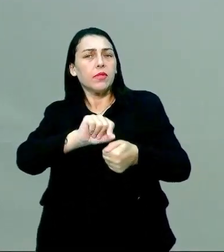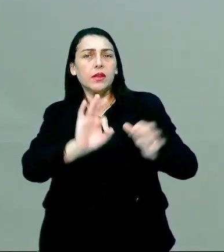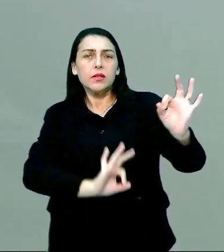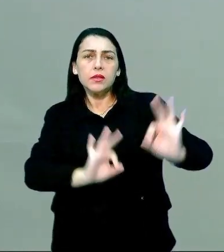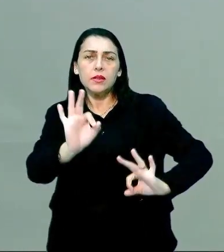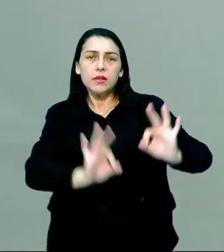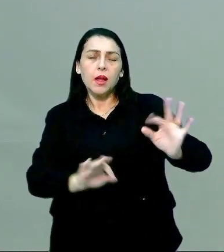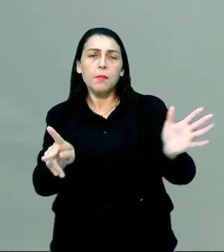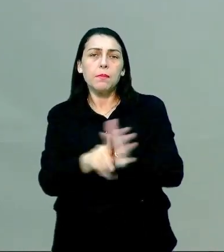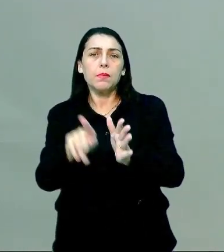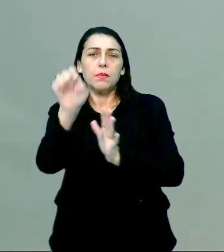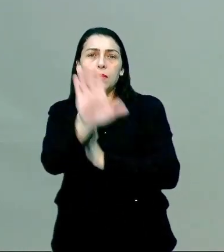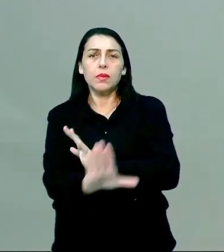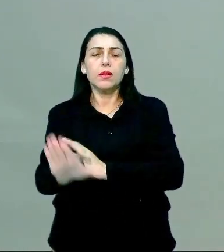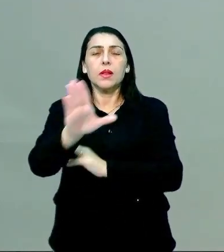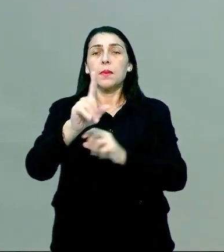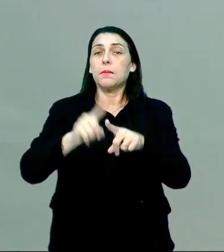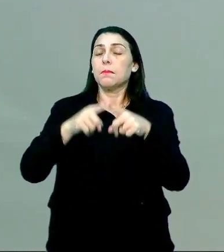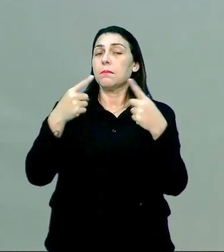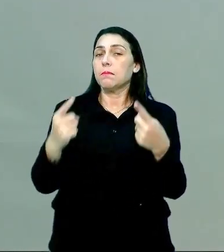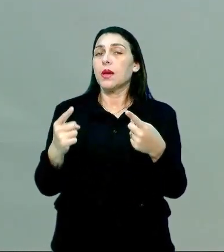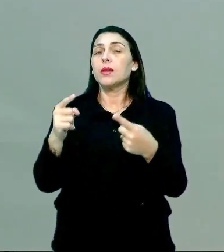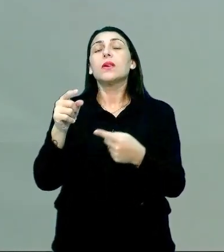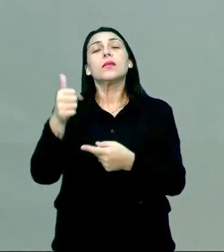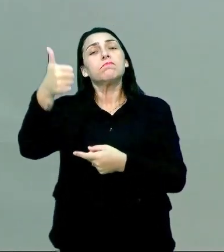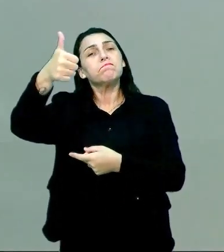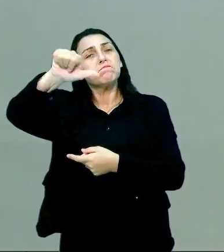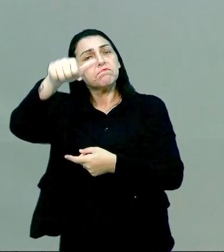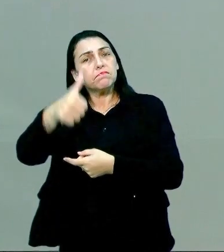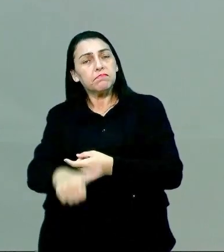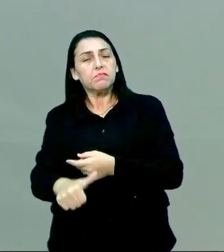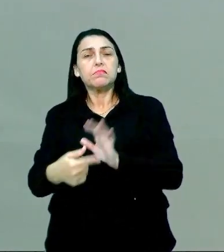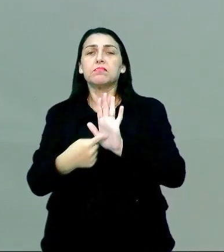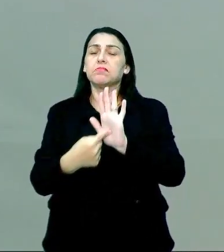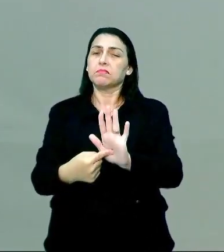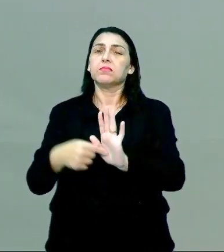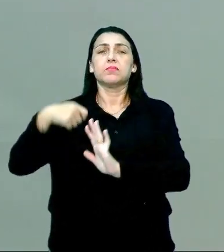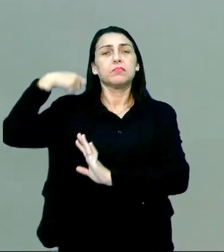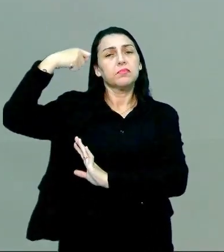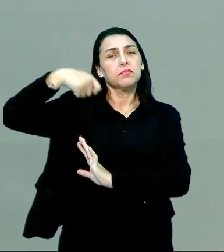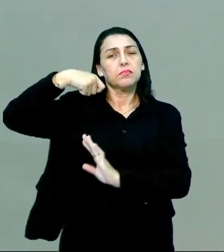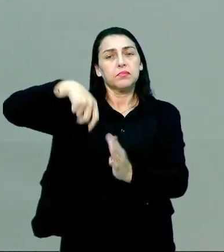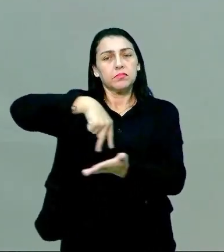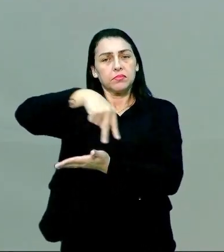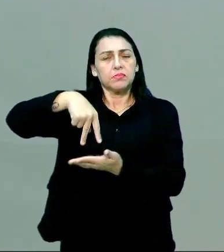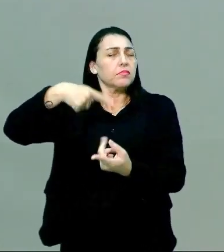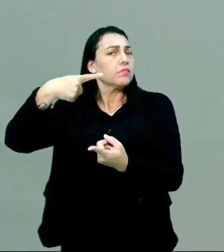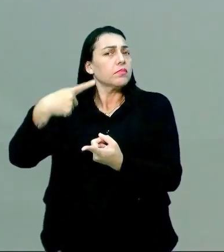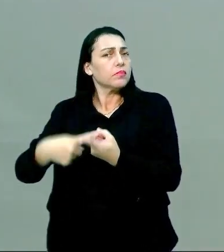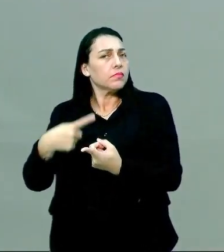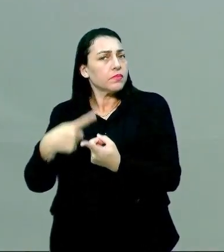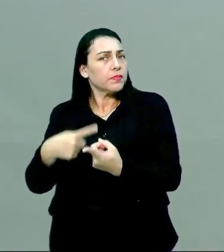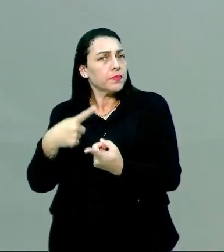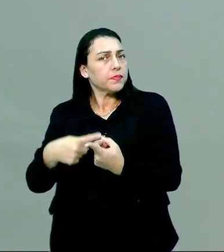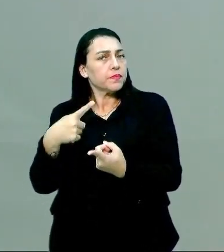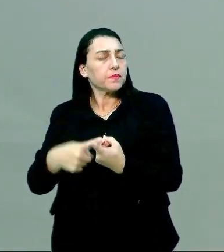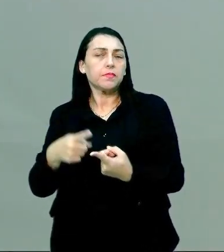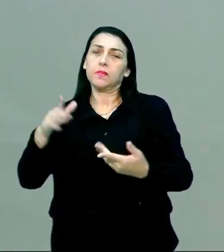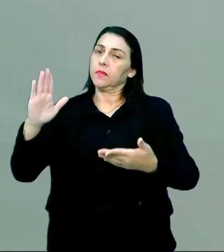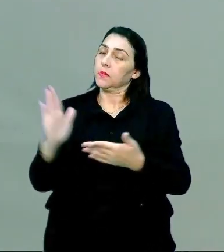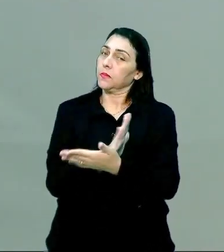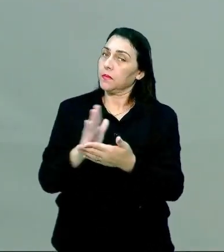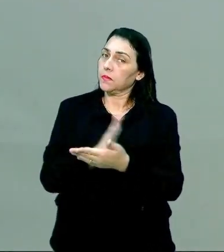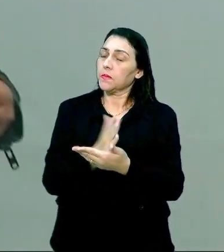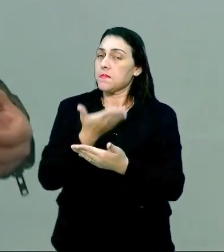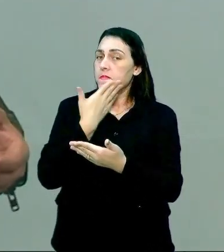vertente europeia. Porém, quando a gente analisa a expressão artística da dança, por que determinado aspecto de